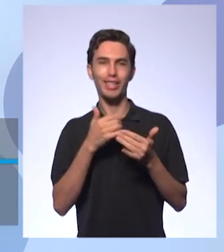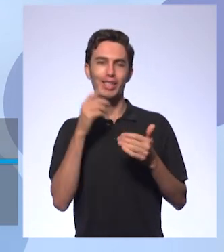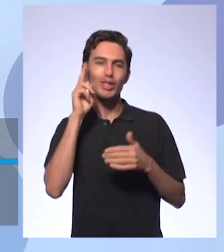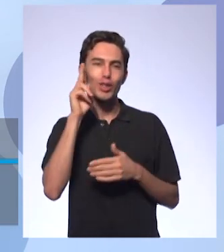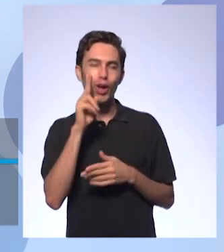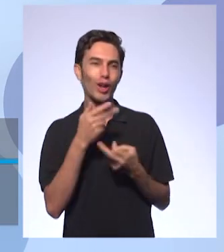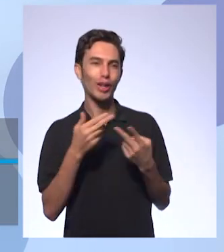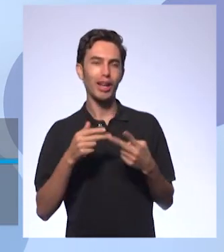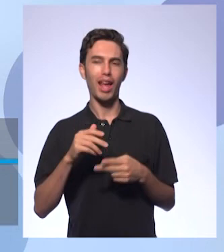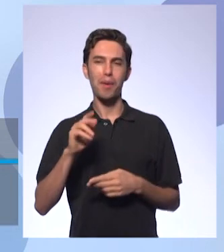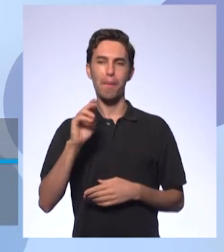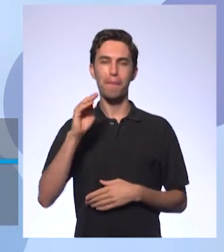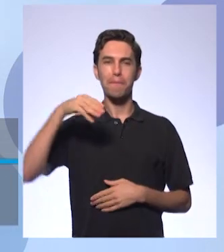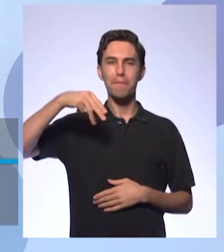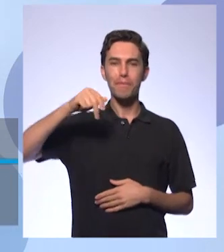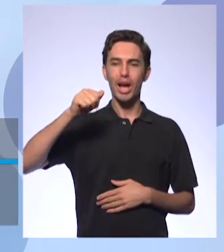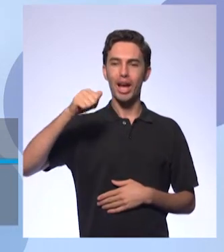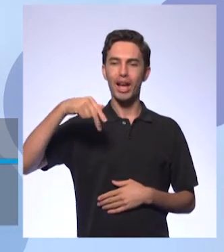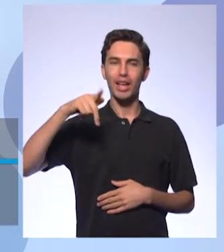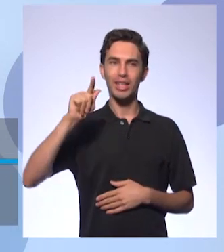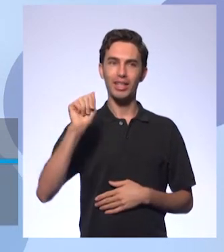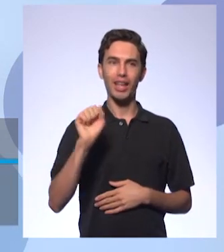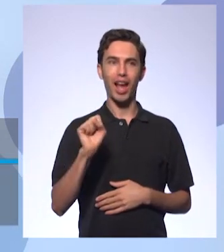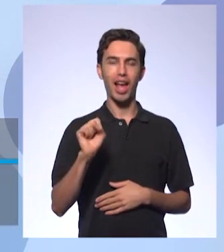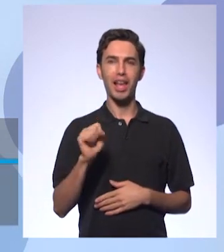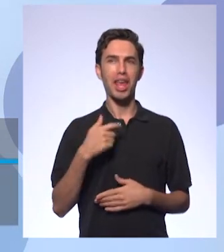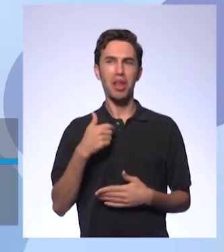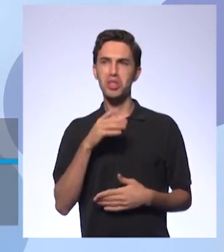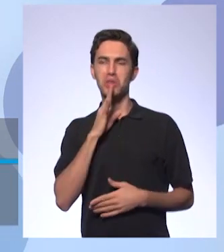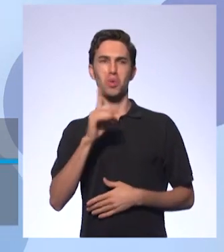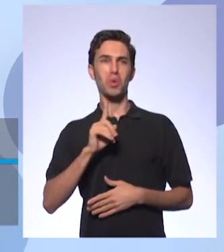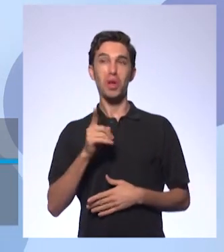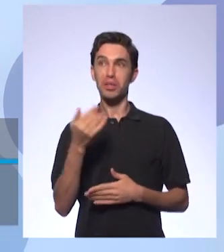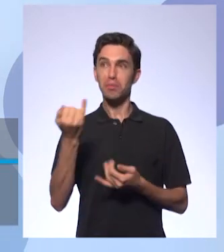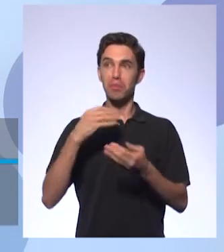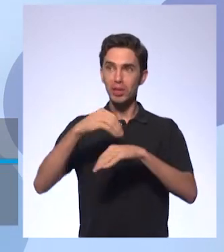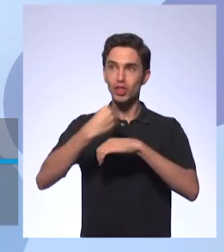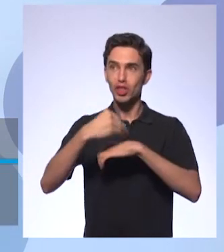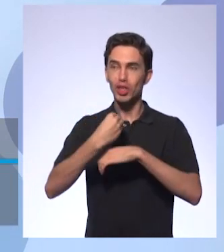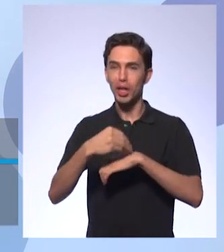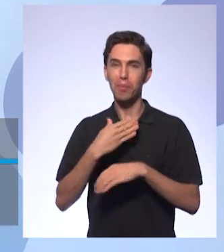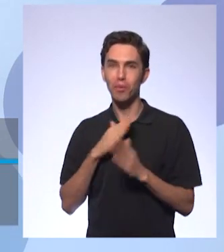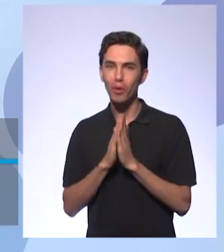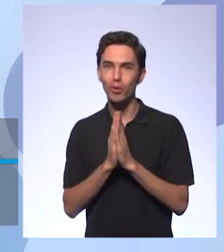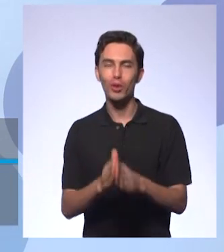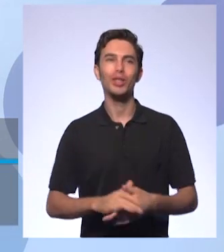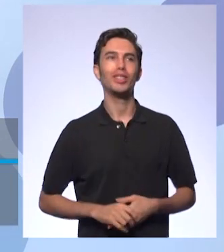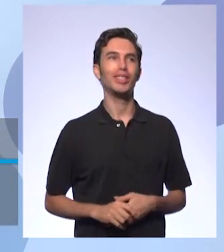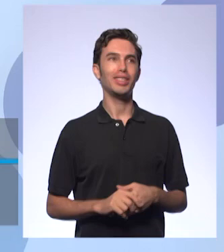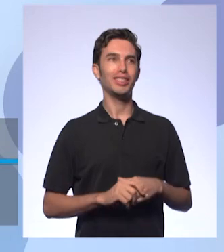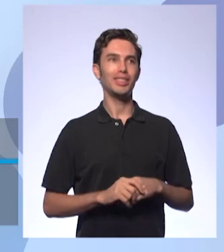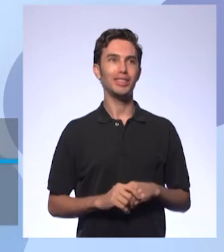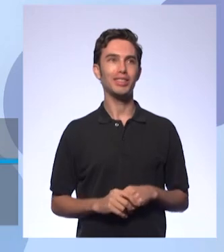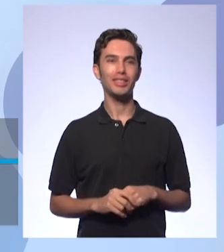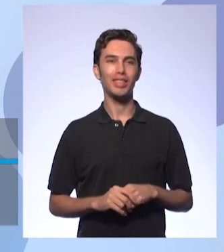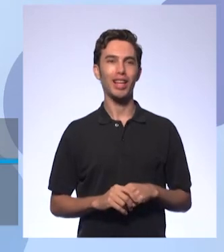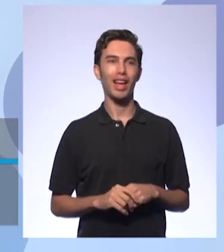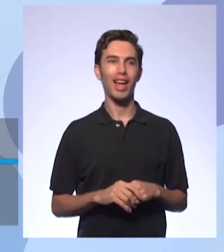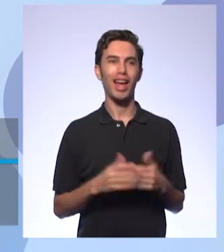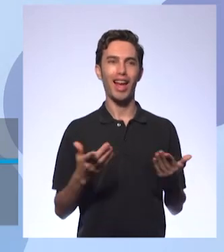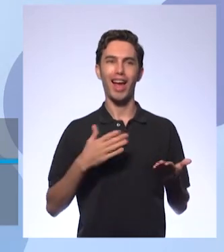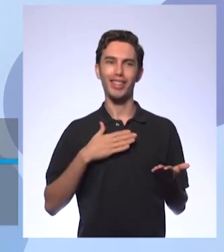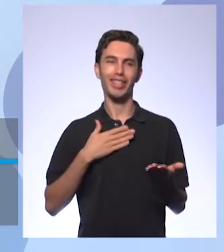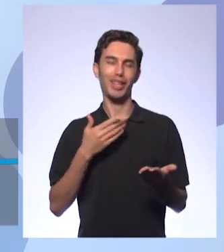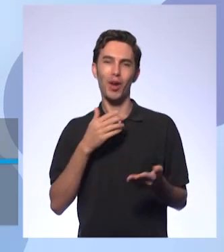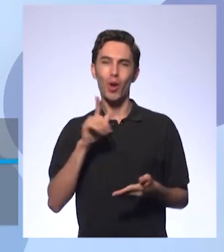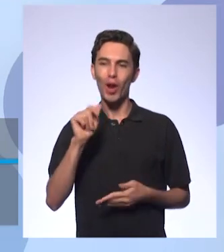tudo, mangá e livro. Indiquem mangás para mim, eu não conheço muito, quero aprender com vocês, né? Indiquem mangás também. Vamos. Eu adoro isso